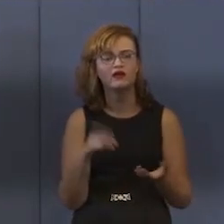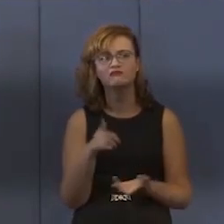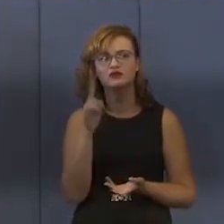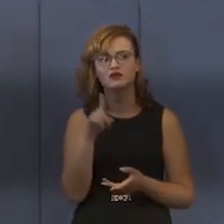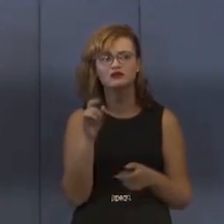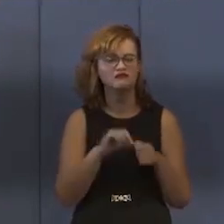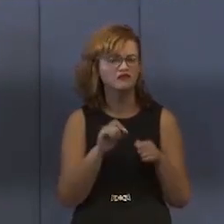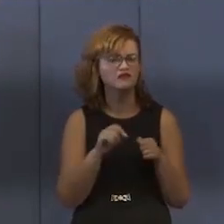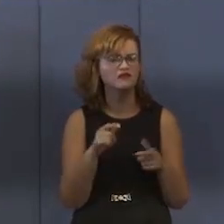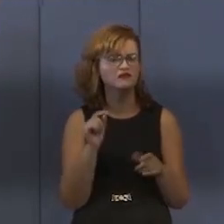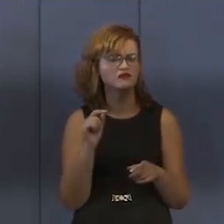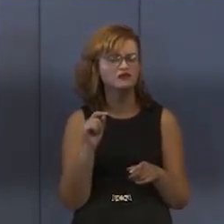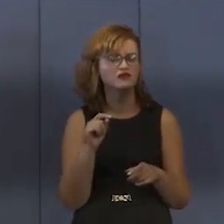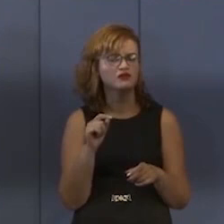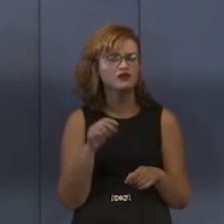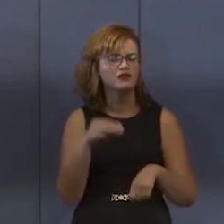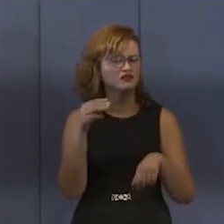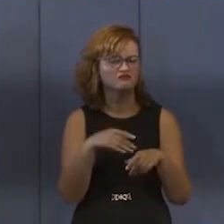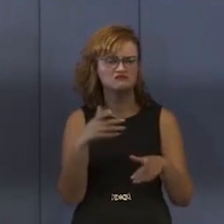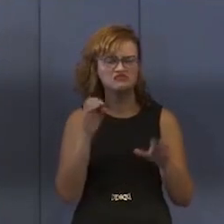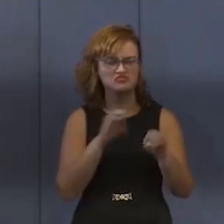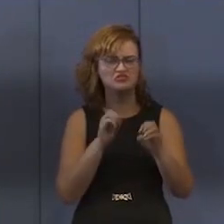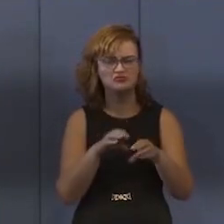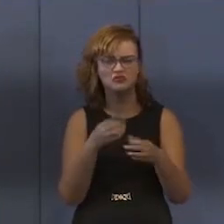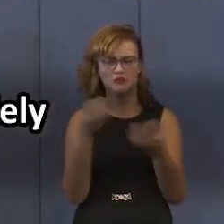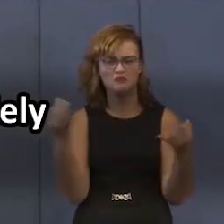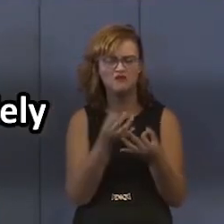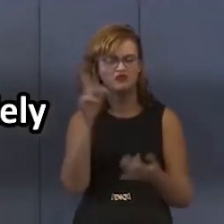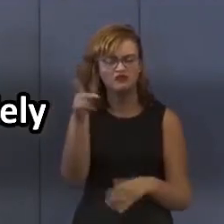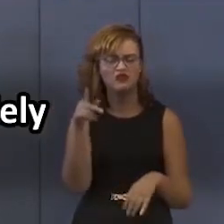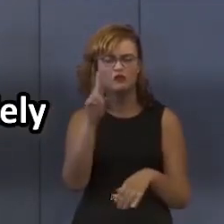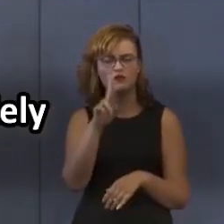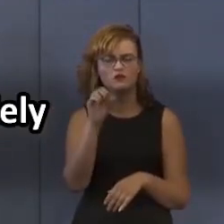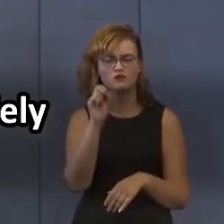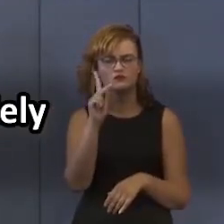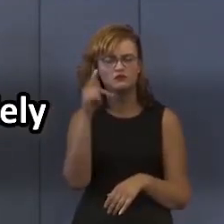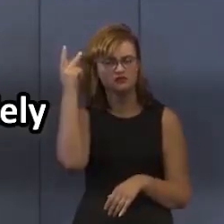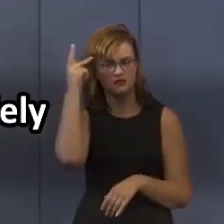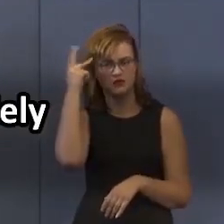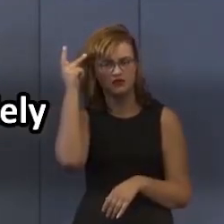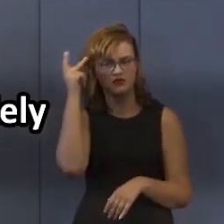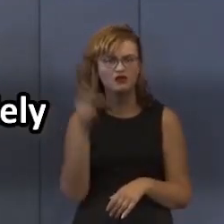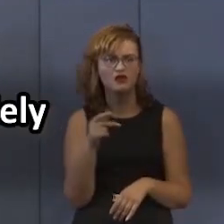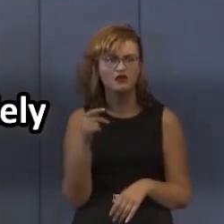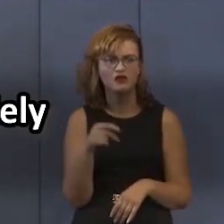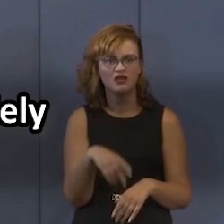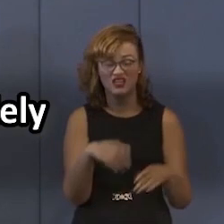foi um brilhante mestre doutor da USP, mais até do que esses